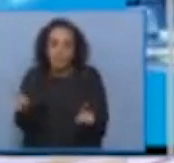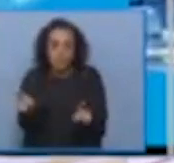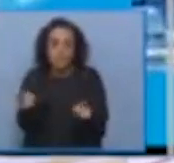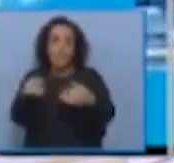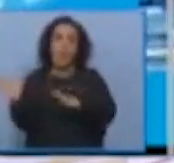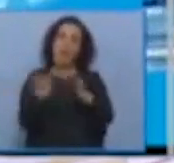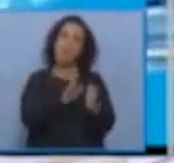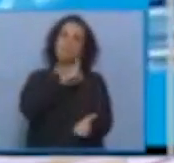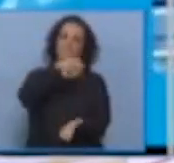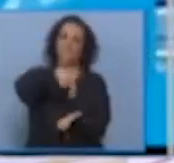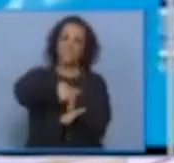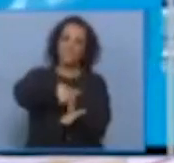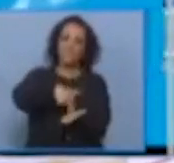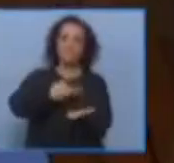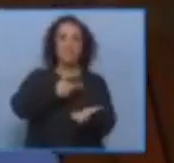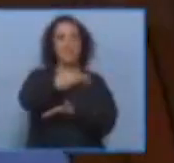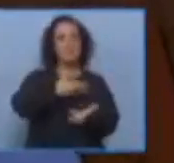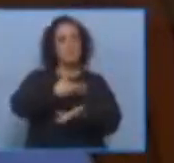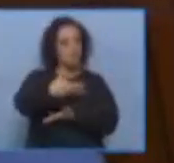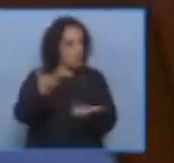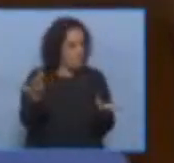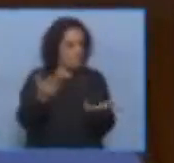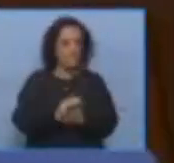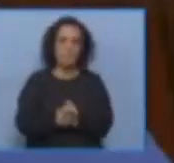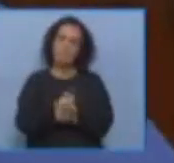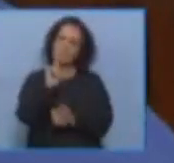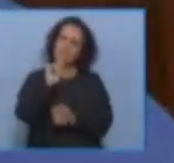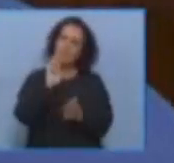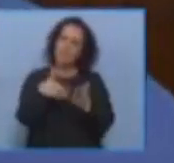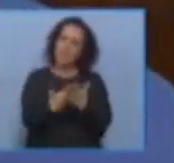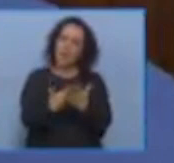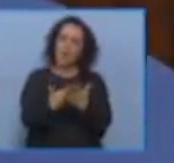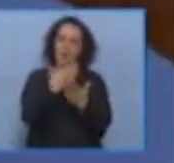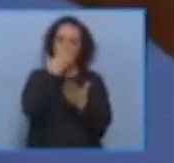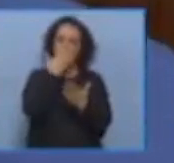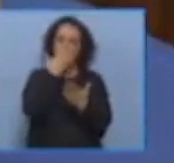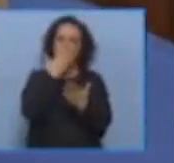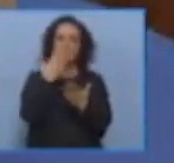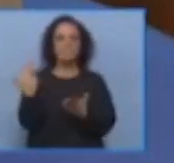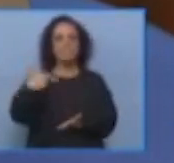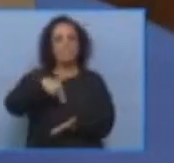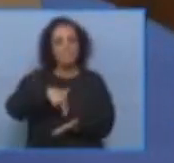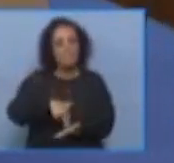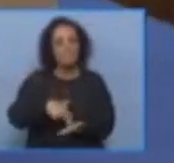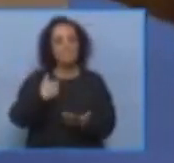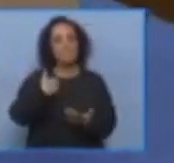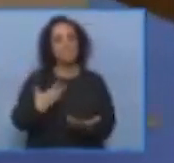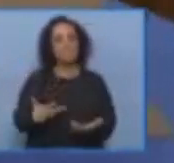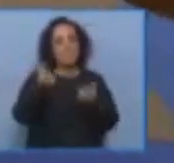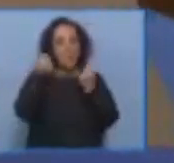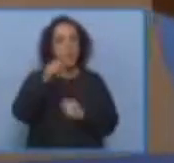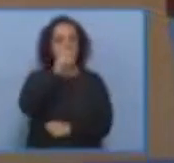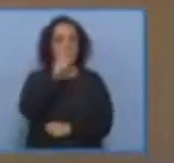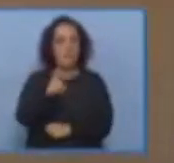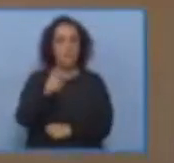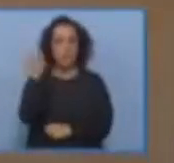uma presença de oração que está ali, não é? E é um sinal forte também que passa de paz e que o entendimento é possível entre culturas